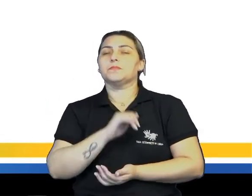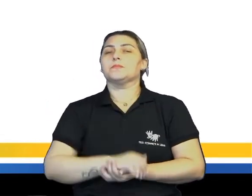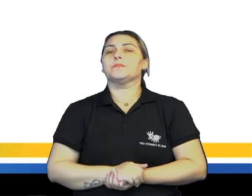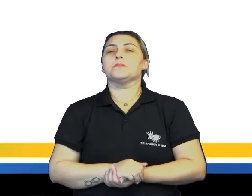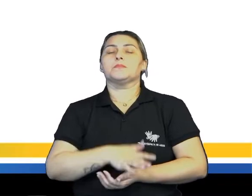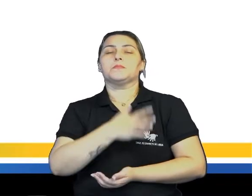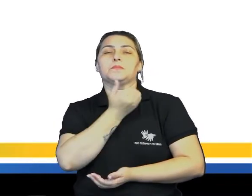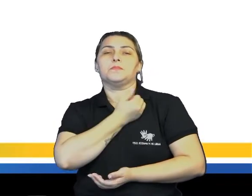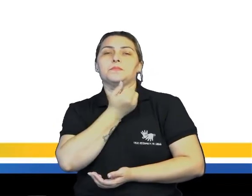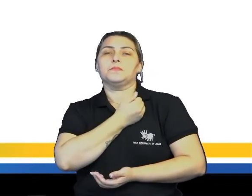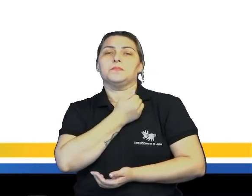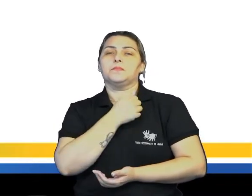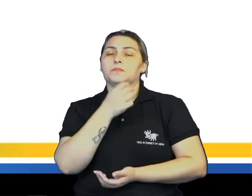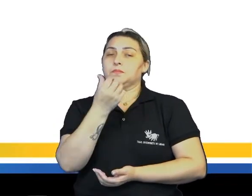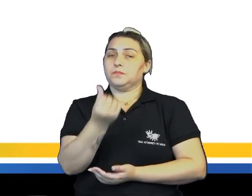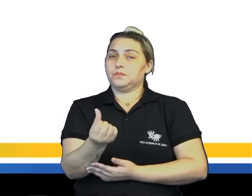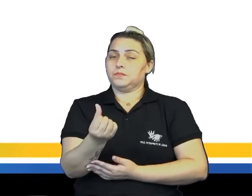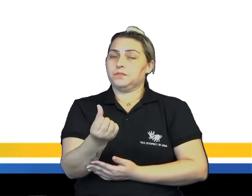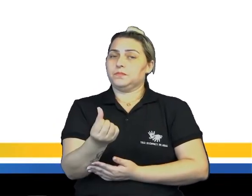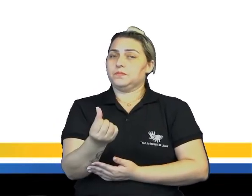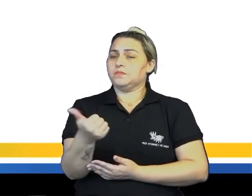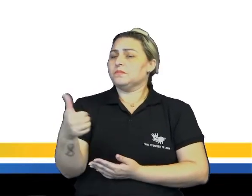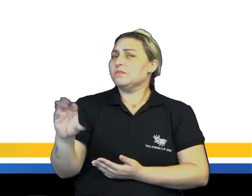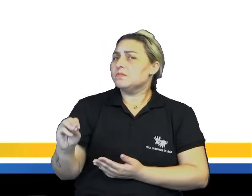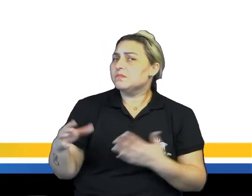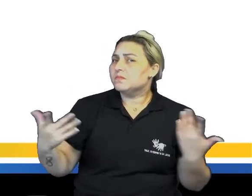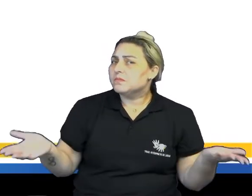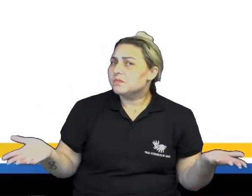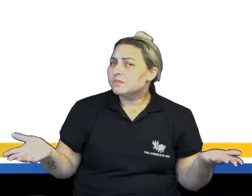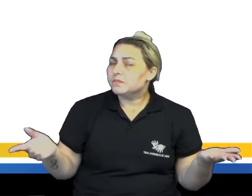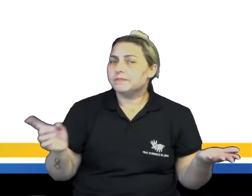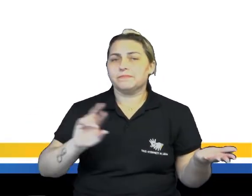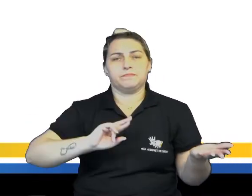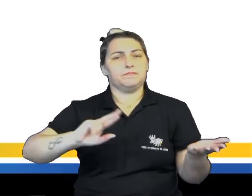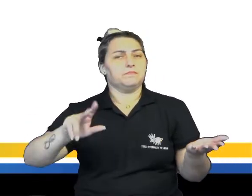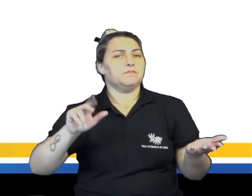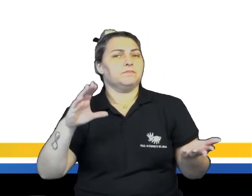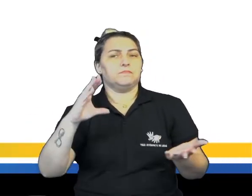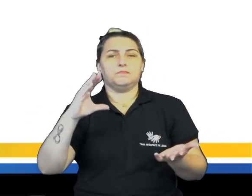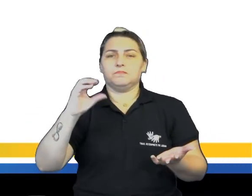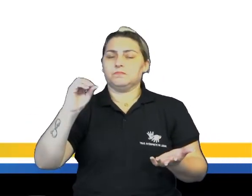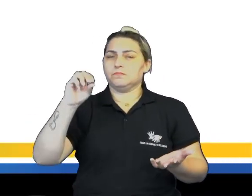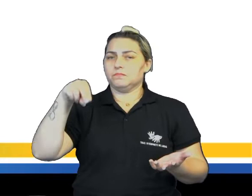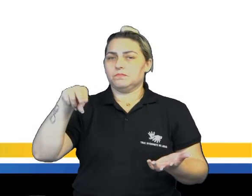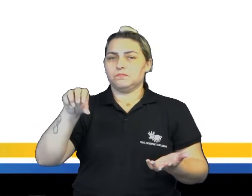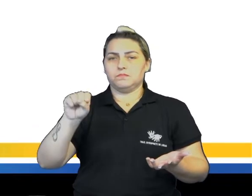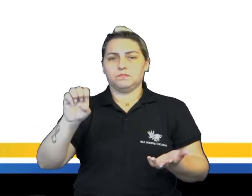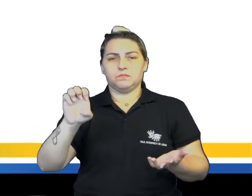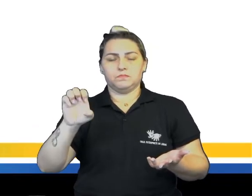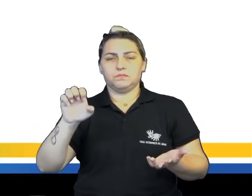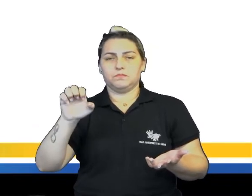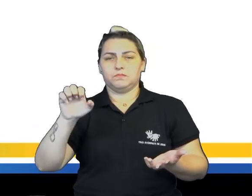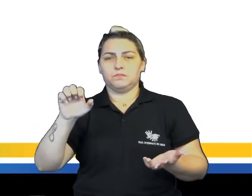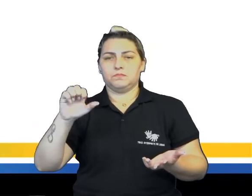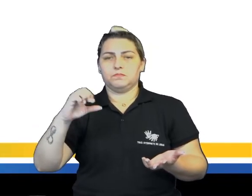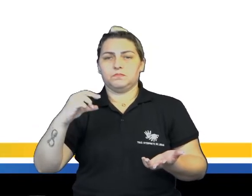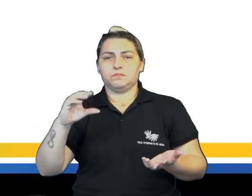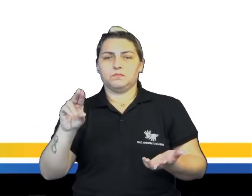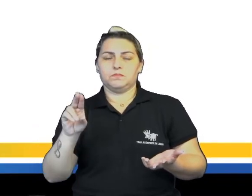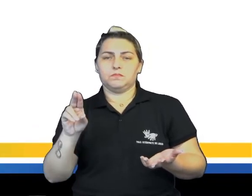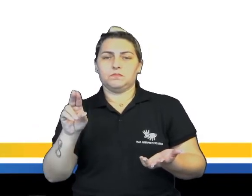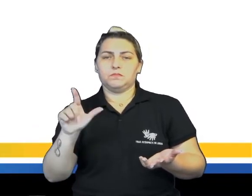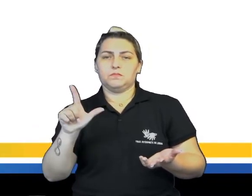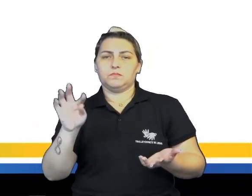professora, o número 6 e o número 10. Eles não são consecutivos porque eles não vêm um seguido do